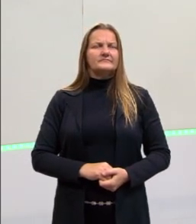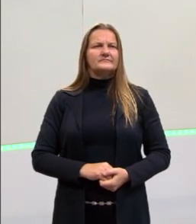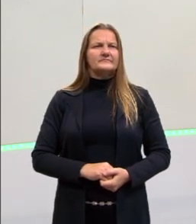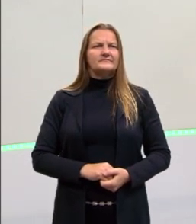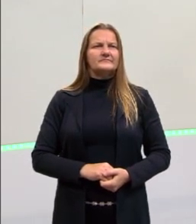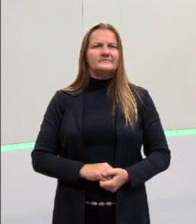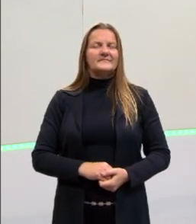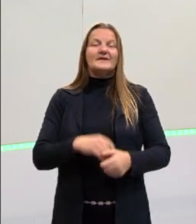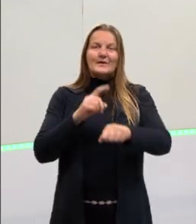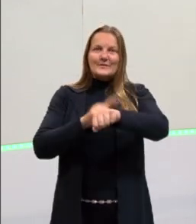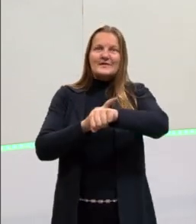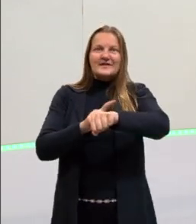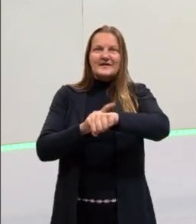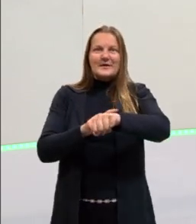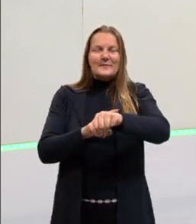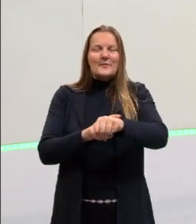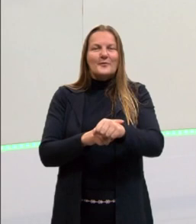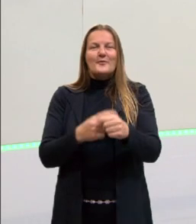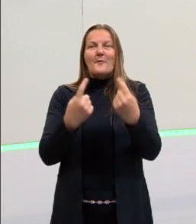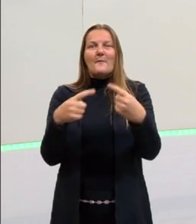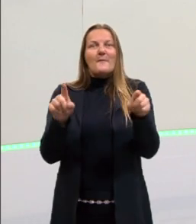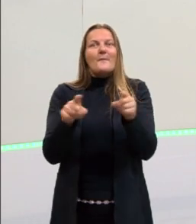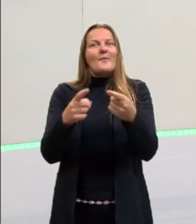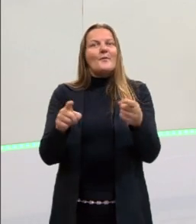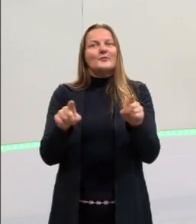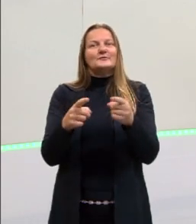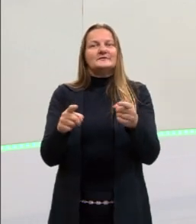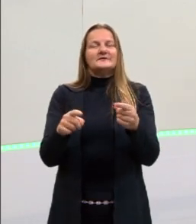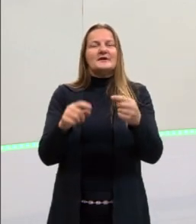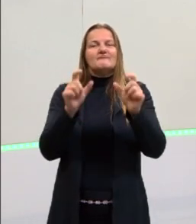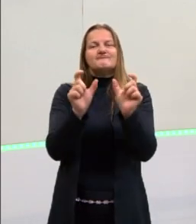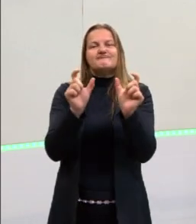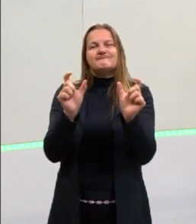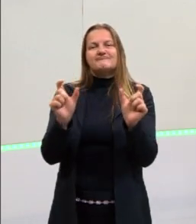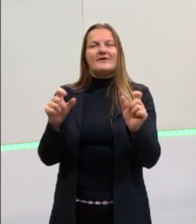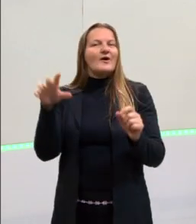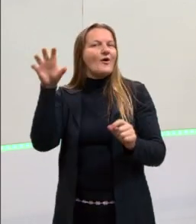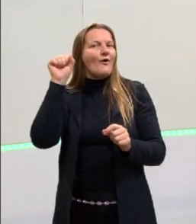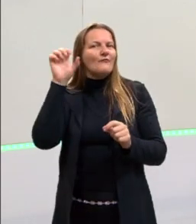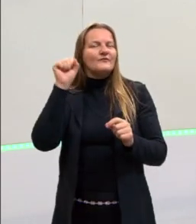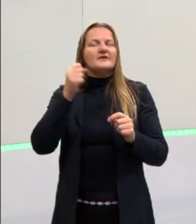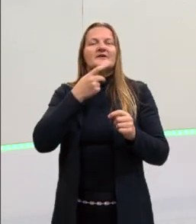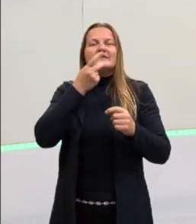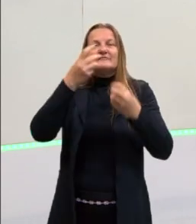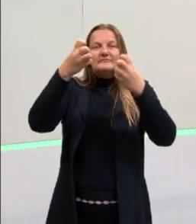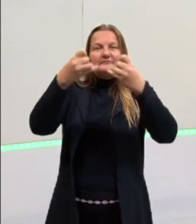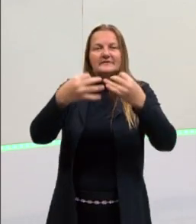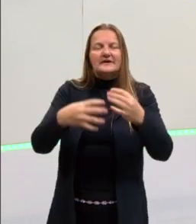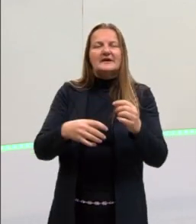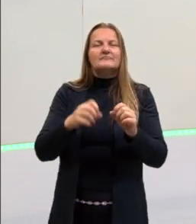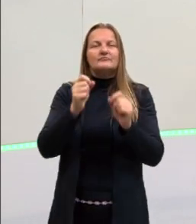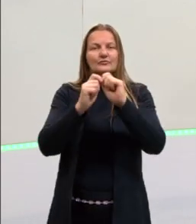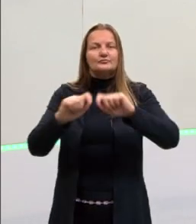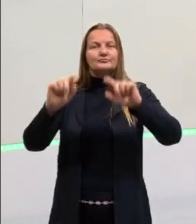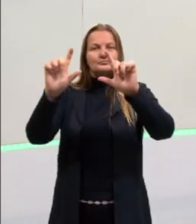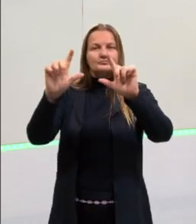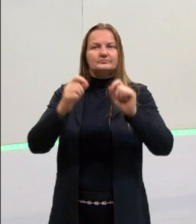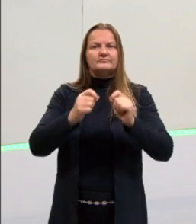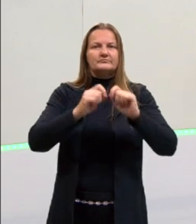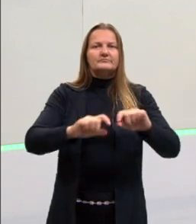segundo o tempo que temos não poderemos escutar os trechos das músicas mas em cada slide